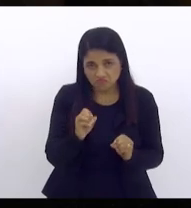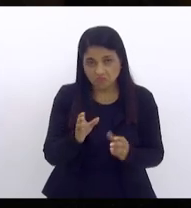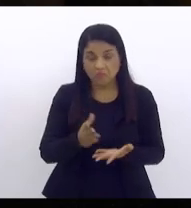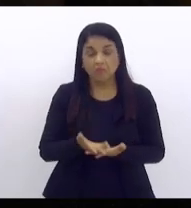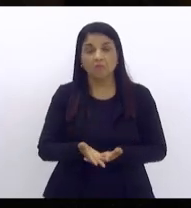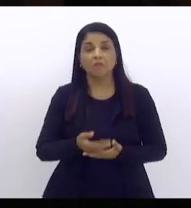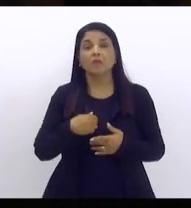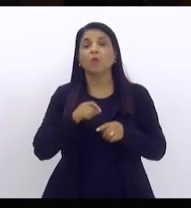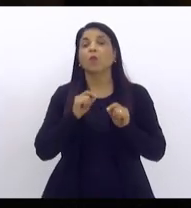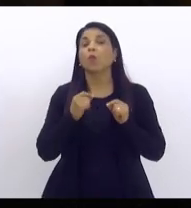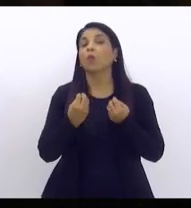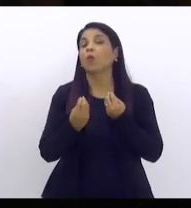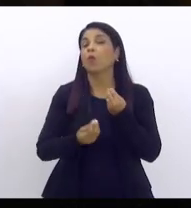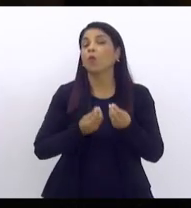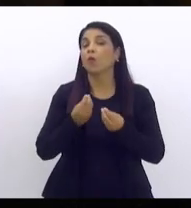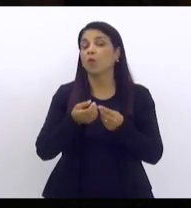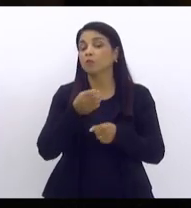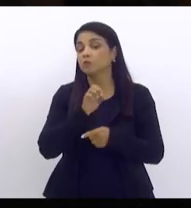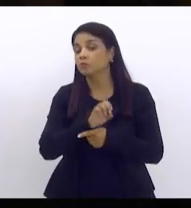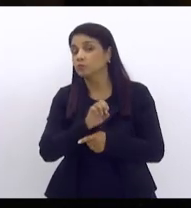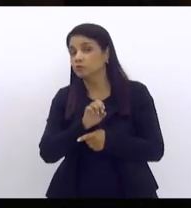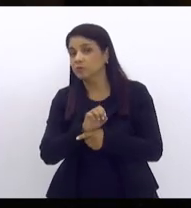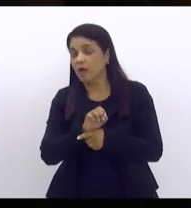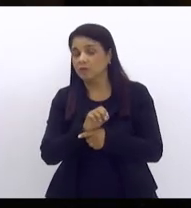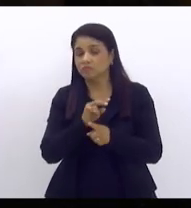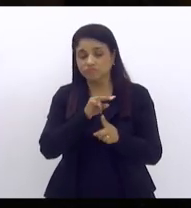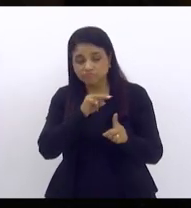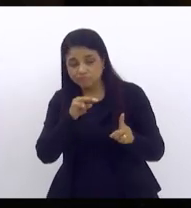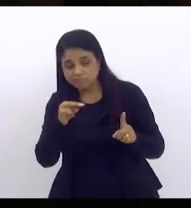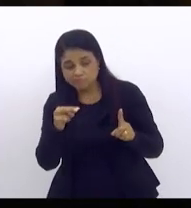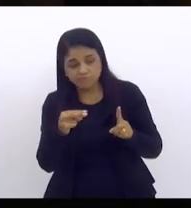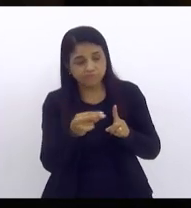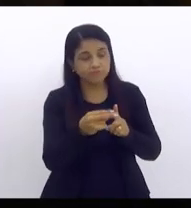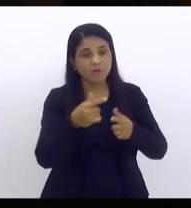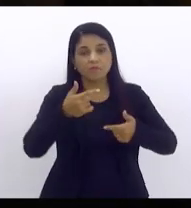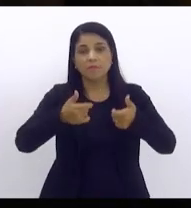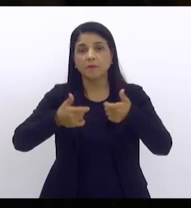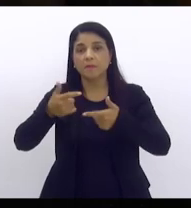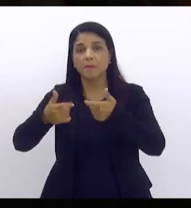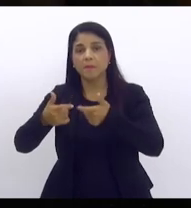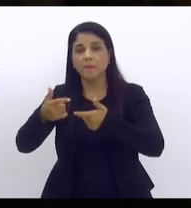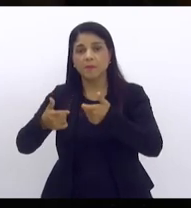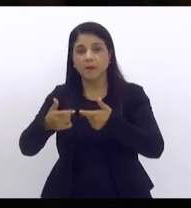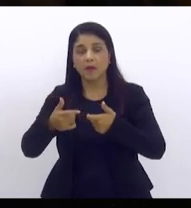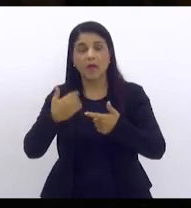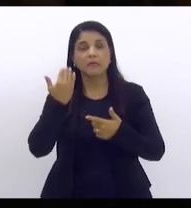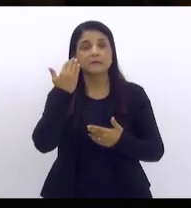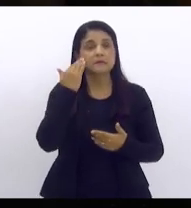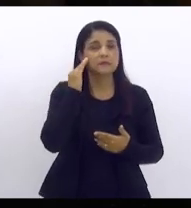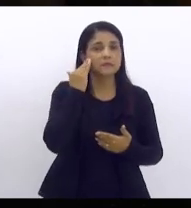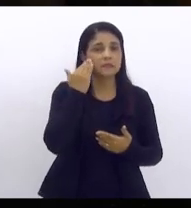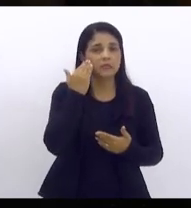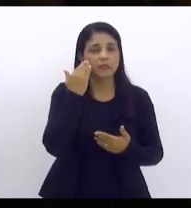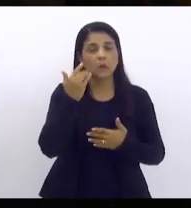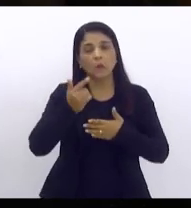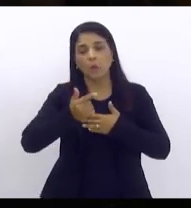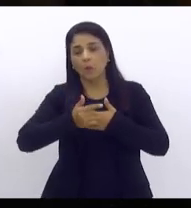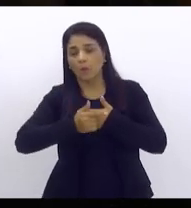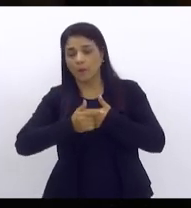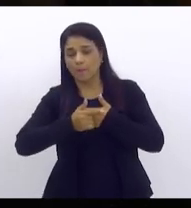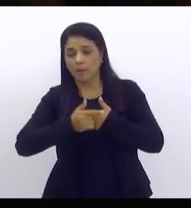que maneira o Estado poderia olhar para esses confrontos armados e entender o seu papel